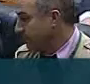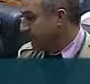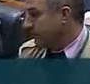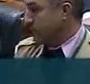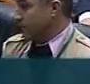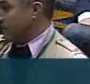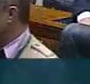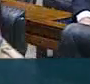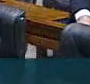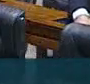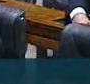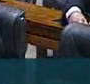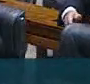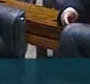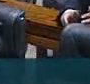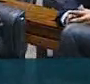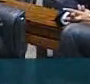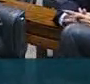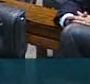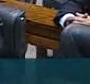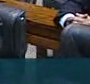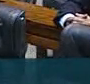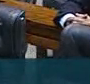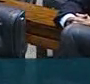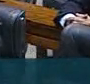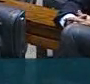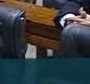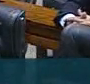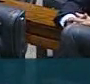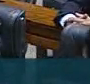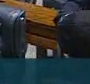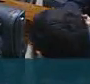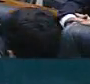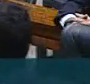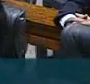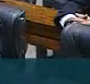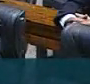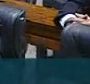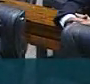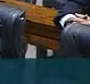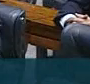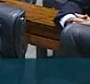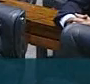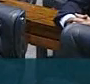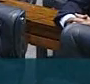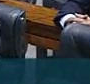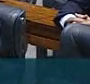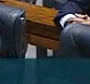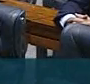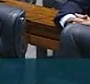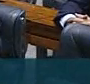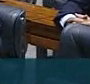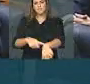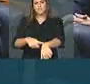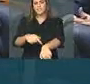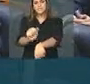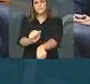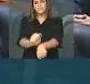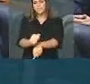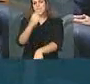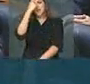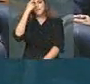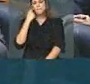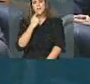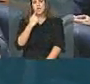não pode ser um Congresso fantasma, que marca para as onze, o regimento prevê 30 minutos de tolerância para dar quórum,